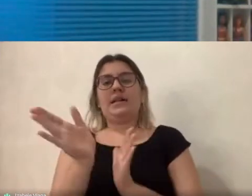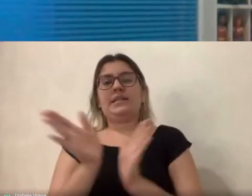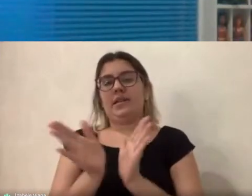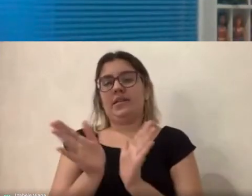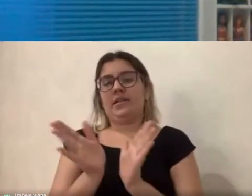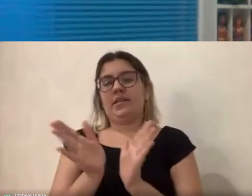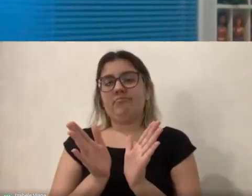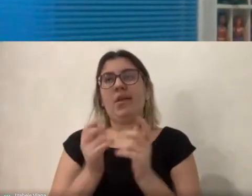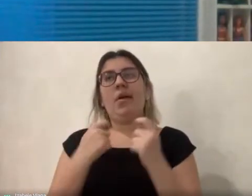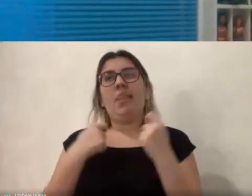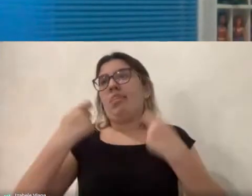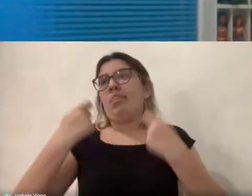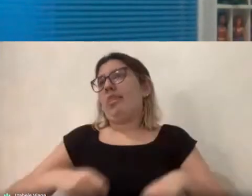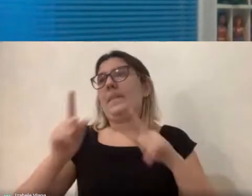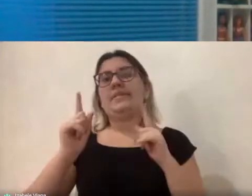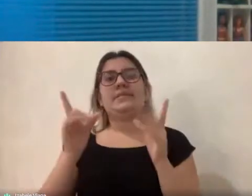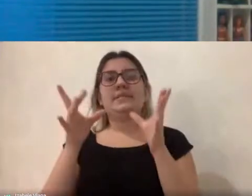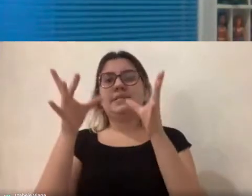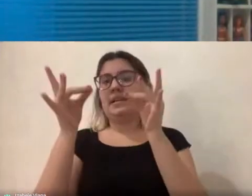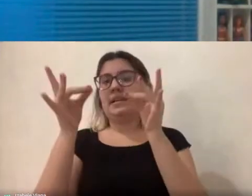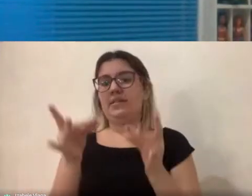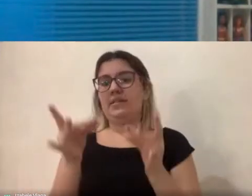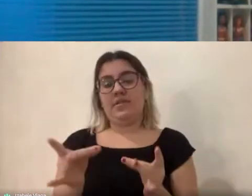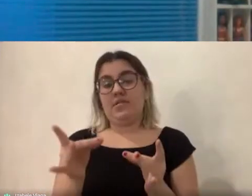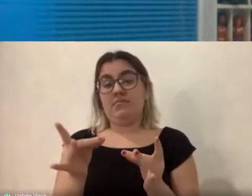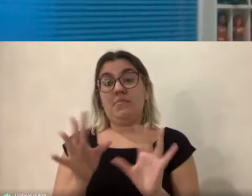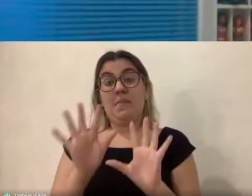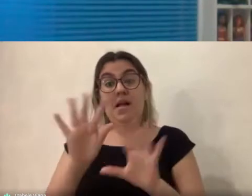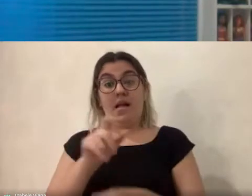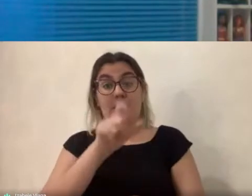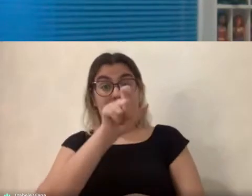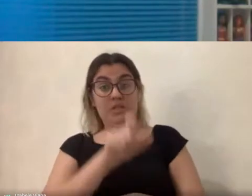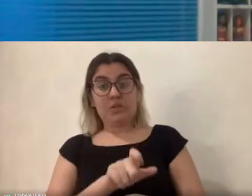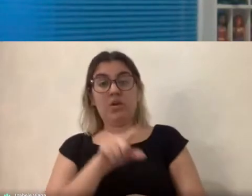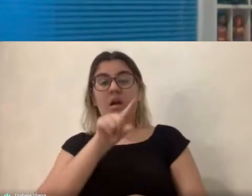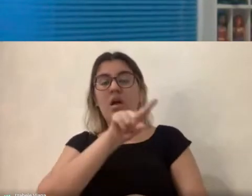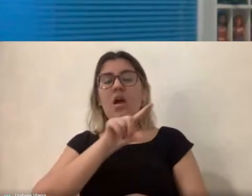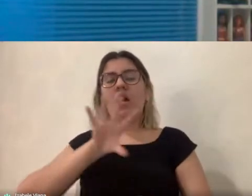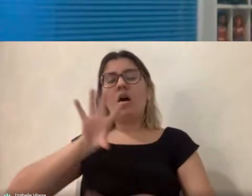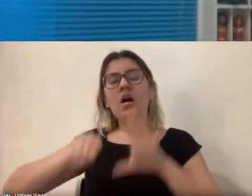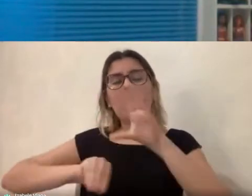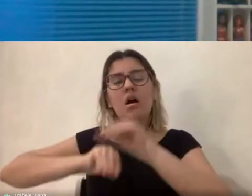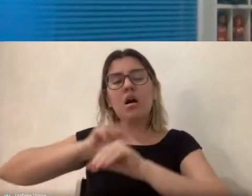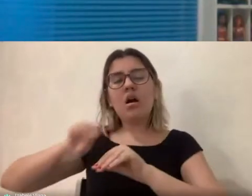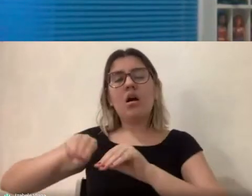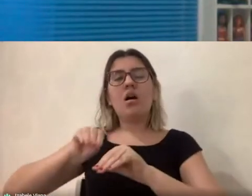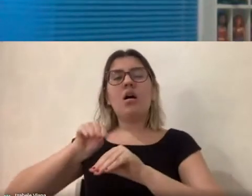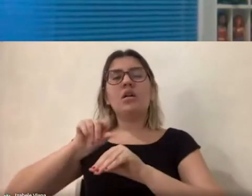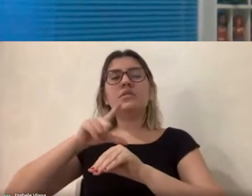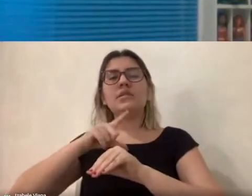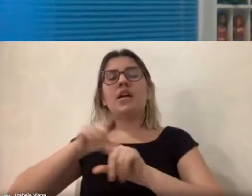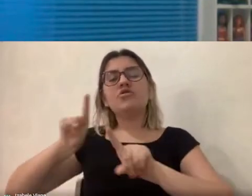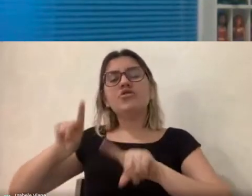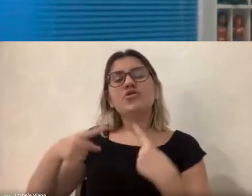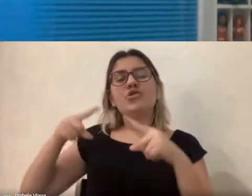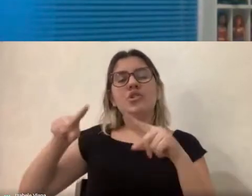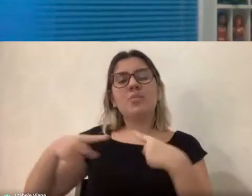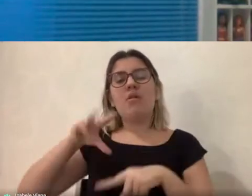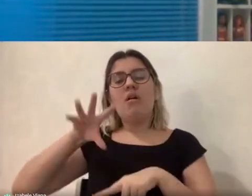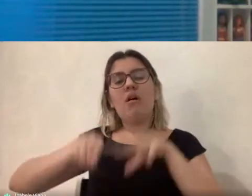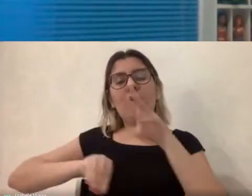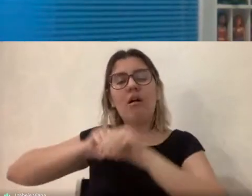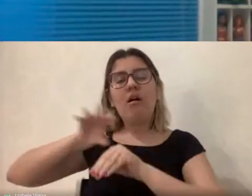fazendo. Mas aquela pessoa que está ali vai ser levada para algum lugar a partir do estímulo que ela está recebendo. Mesmo